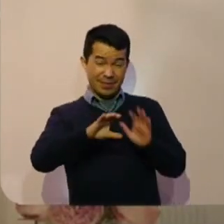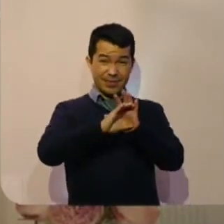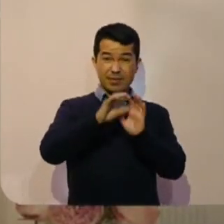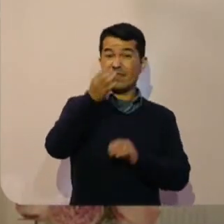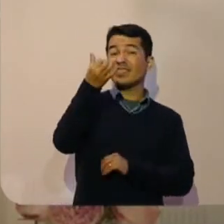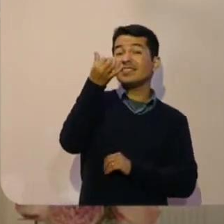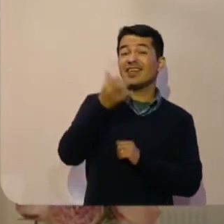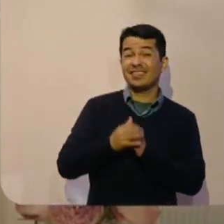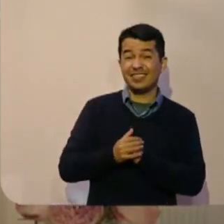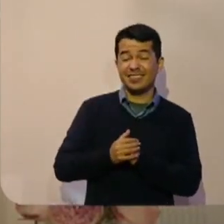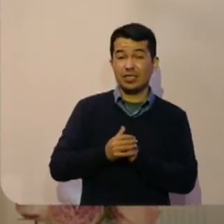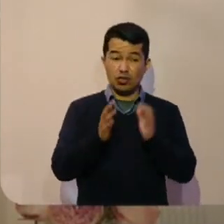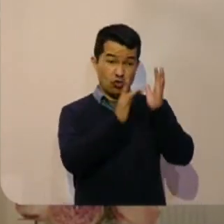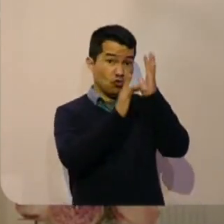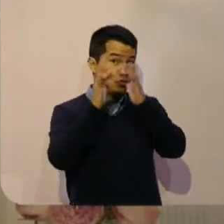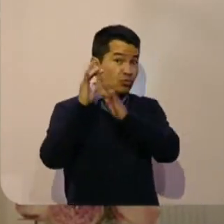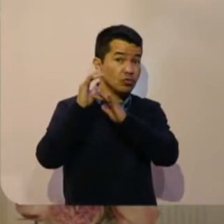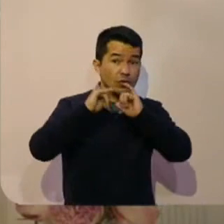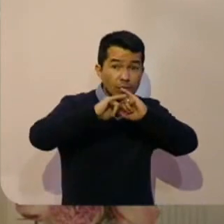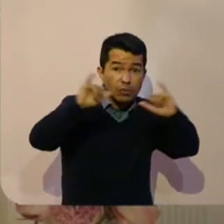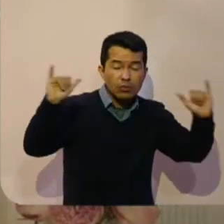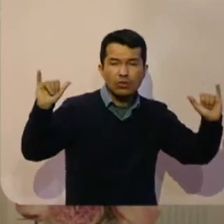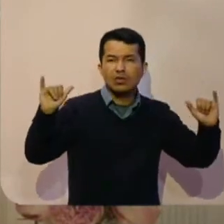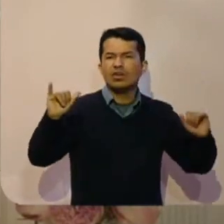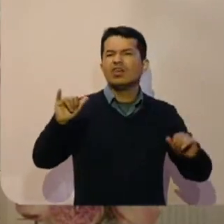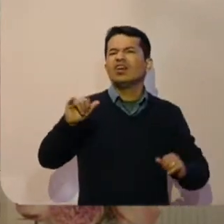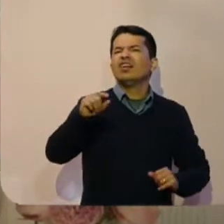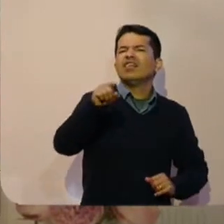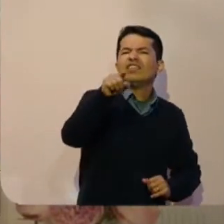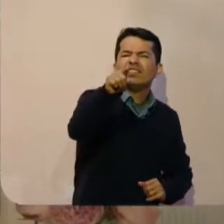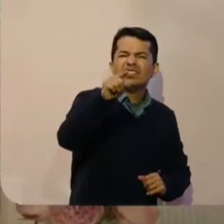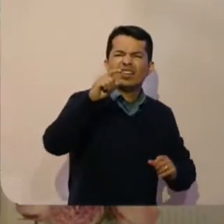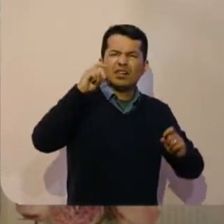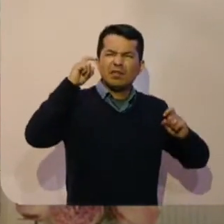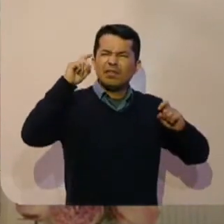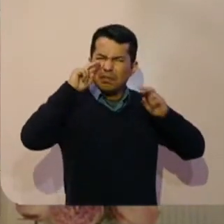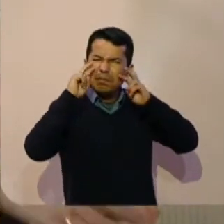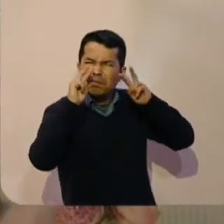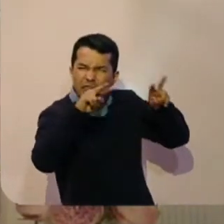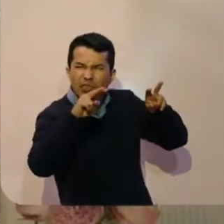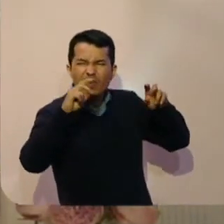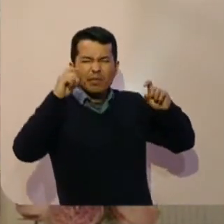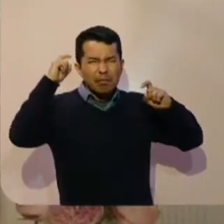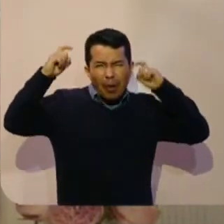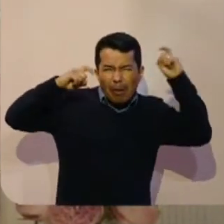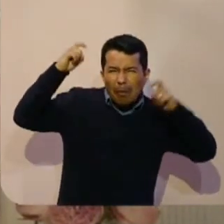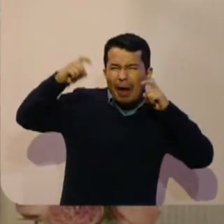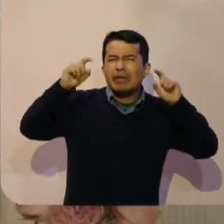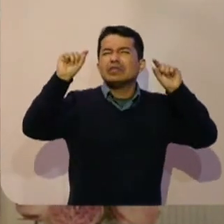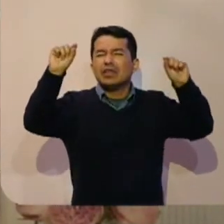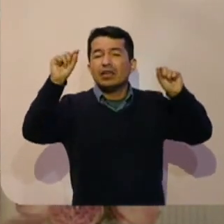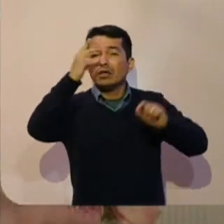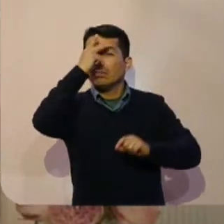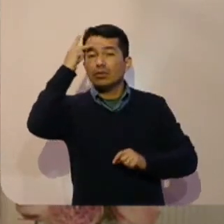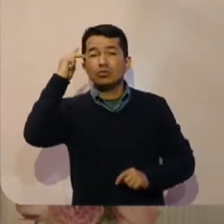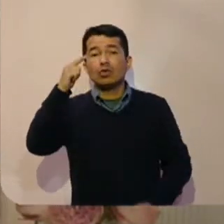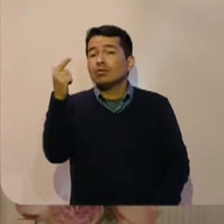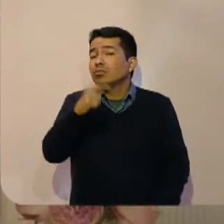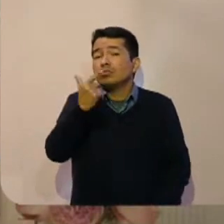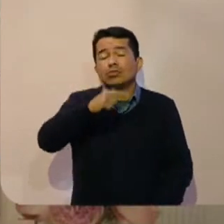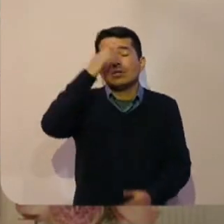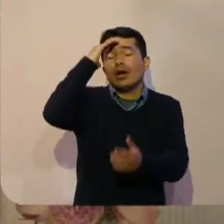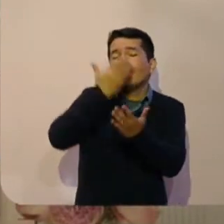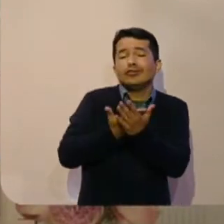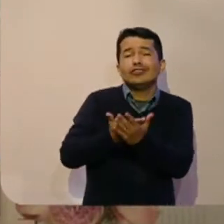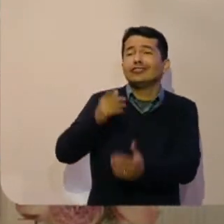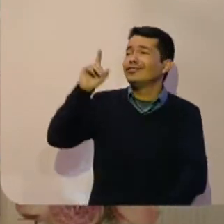quem está preocupado com essas coisas são os pagãos, que não creem nas mesmas coisas que nós cremos. Então, se eu deixo